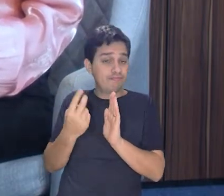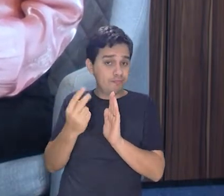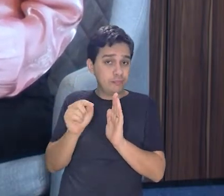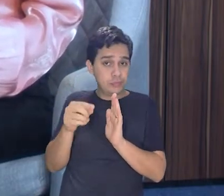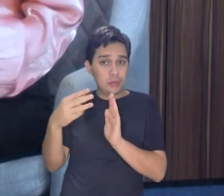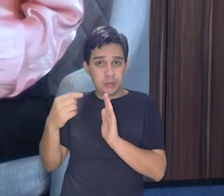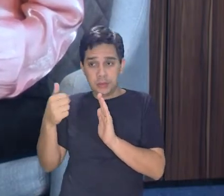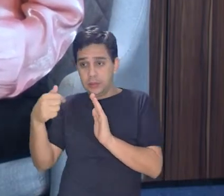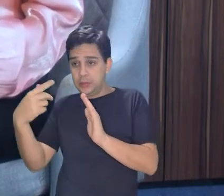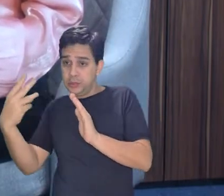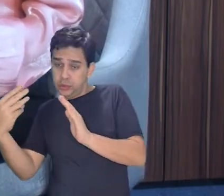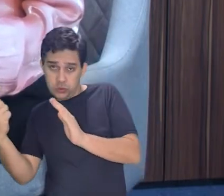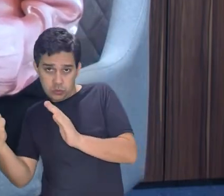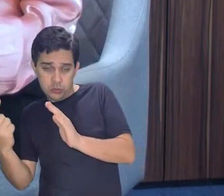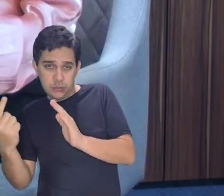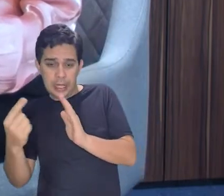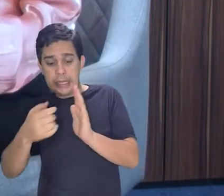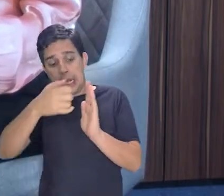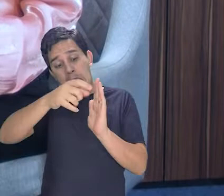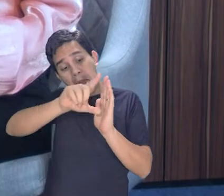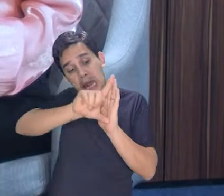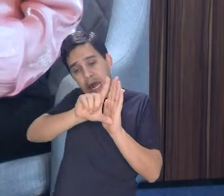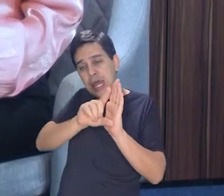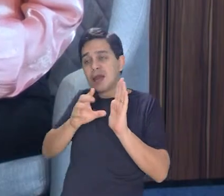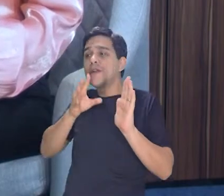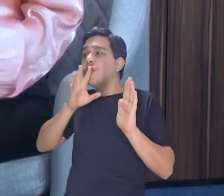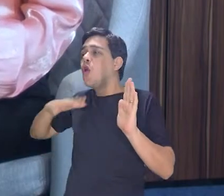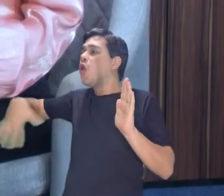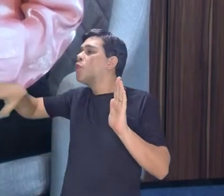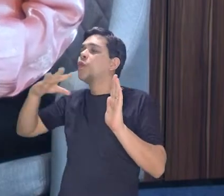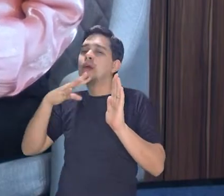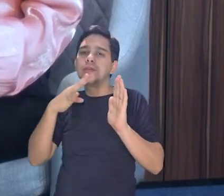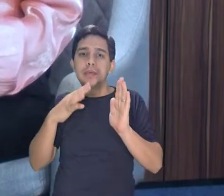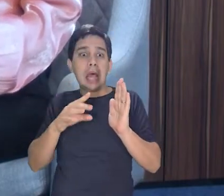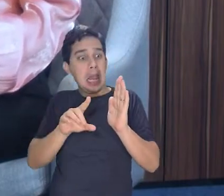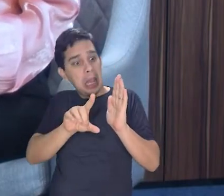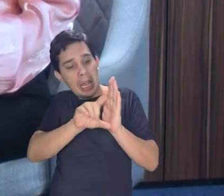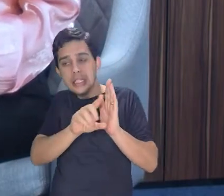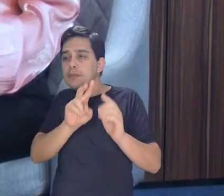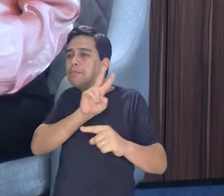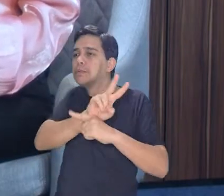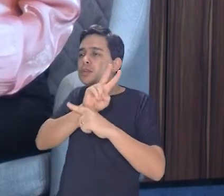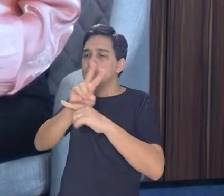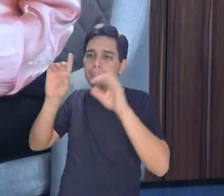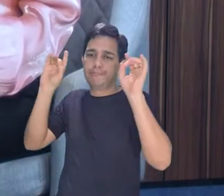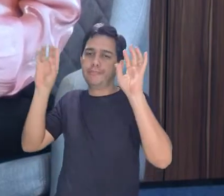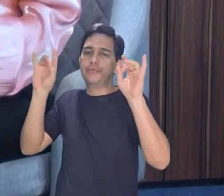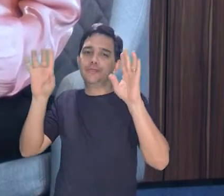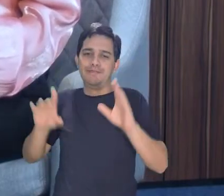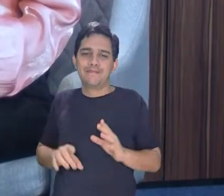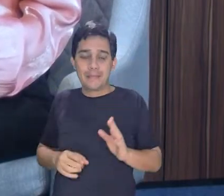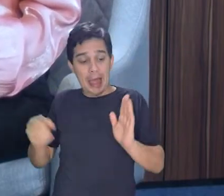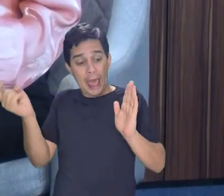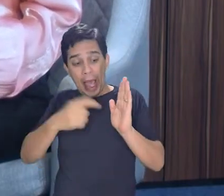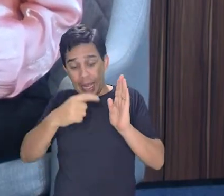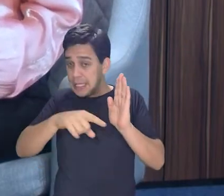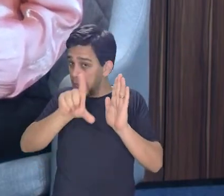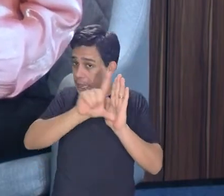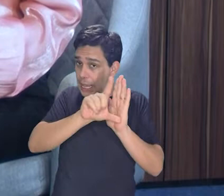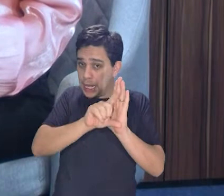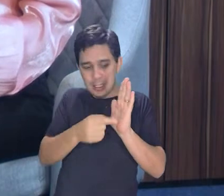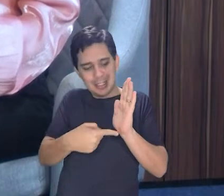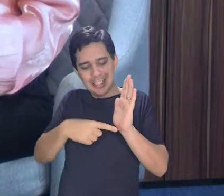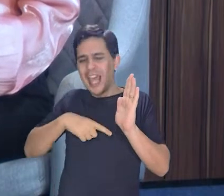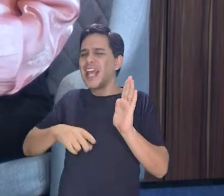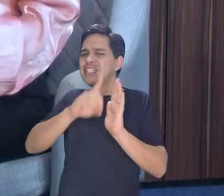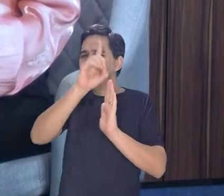Lei do Depoimento Especial. Para falar sobre a importância dessa lei, que estabeleceu o sistema de garantia de direitos da criança